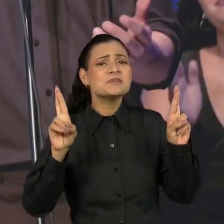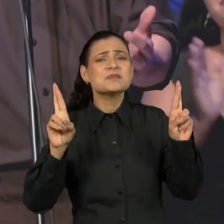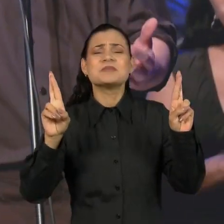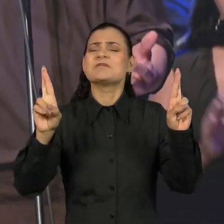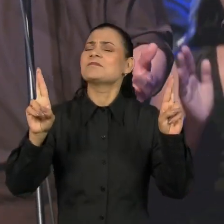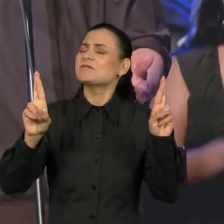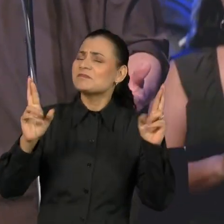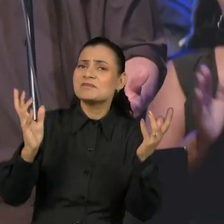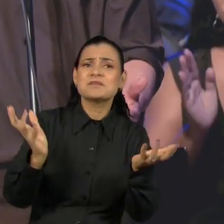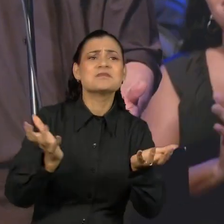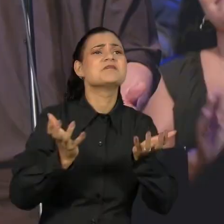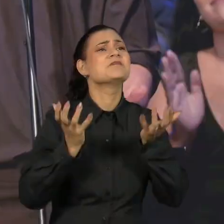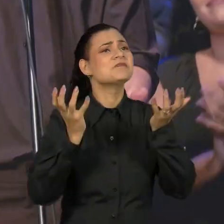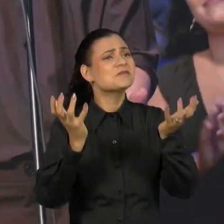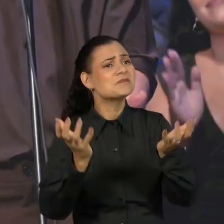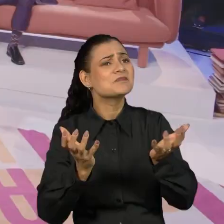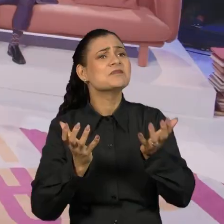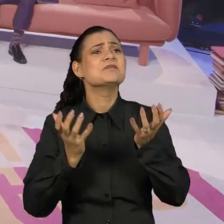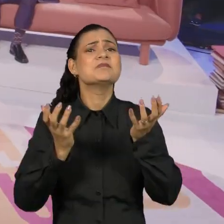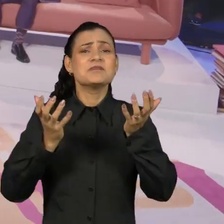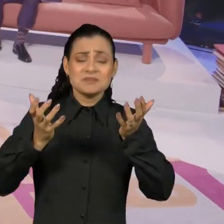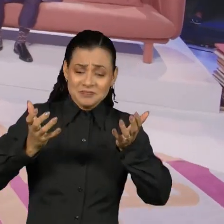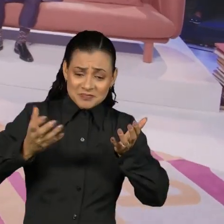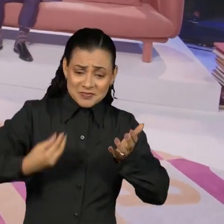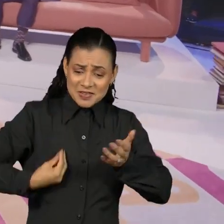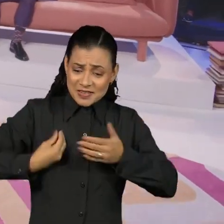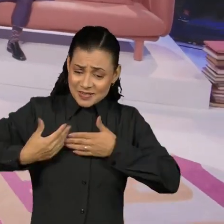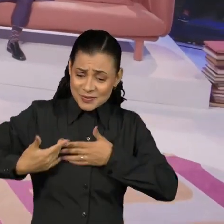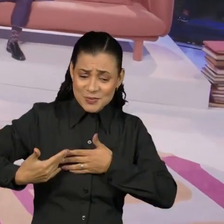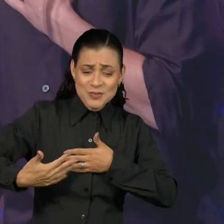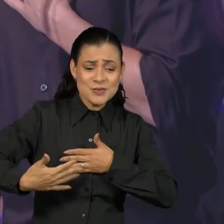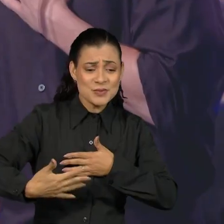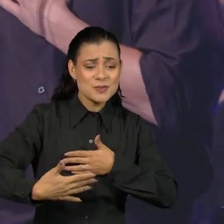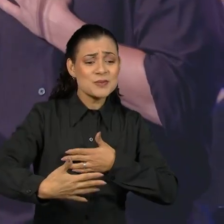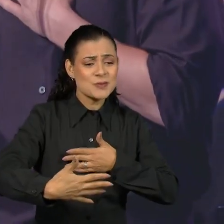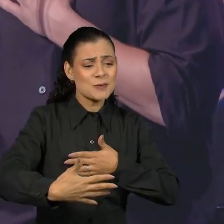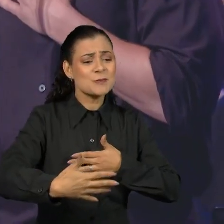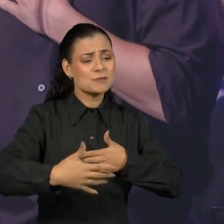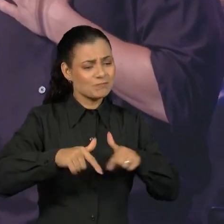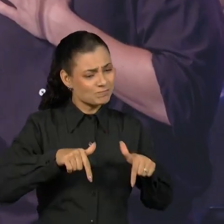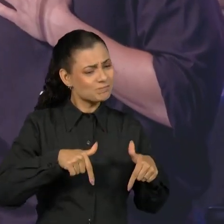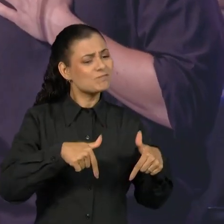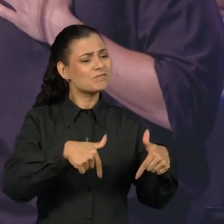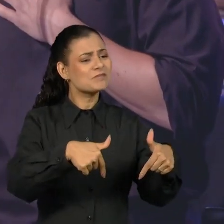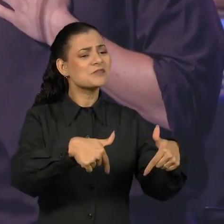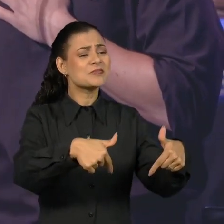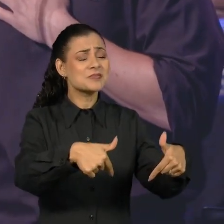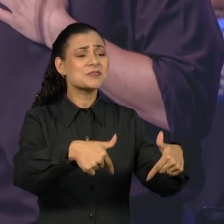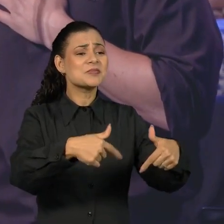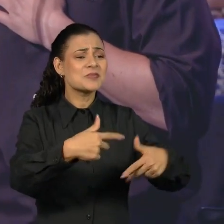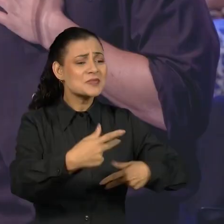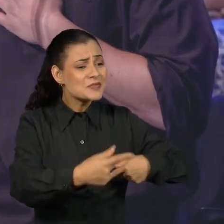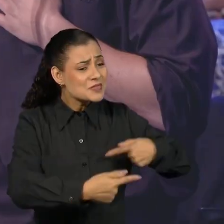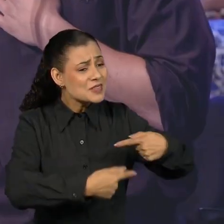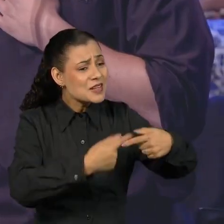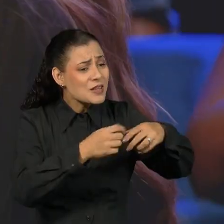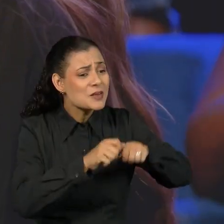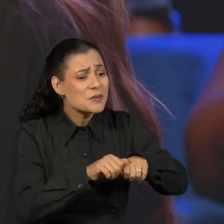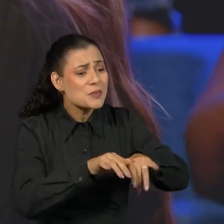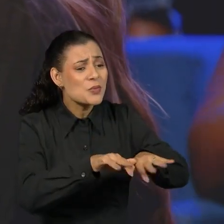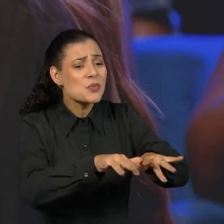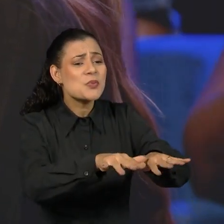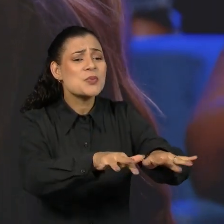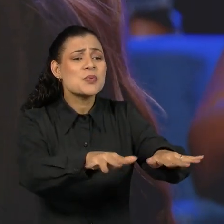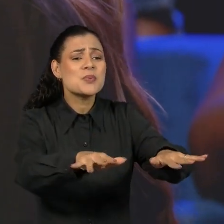seja sempre o caminho que se deixa de herança.